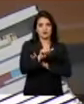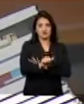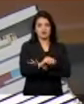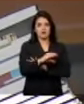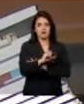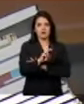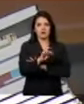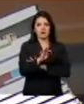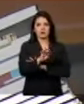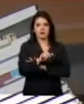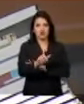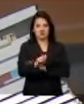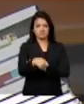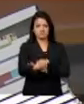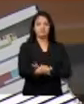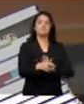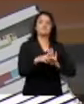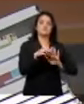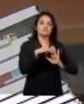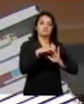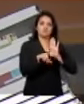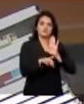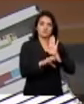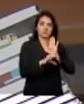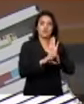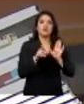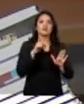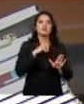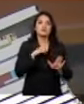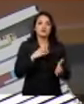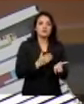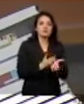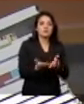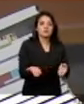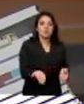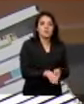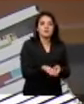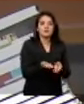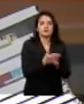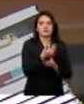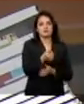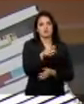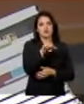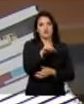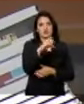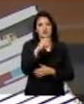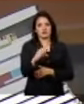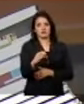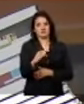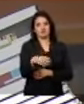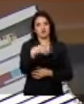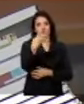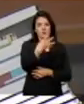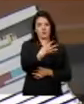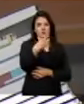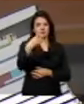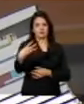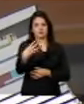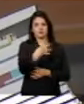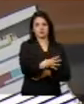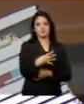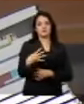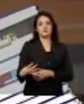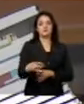formulados nas peças primeiras das ações declaratórias 43 e 44.